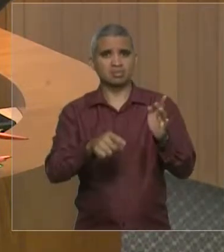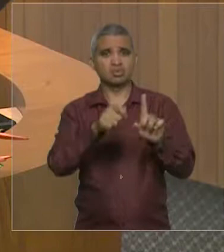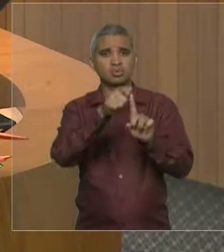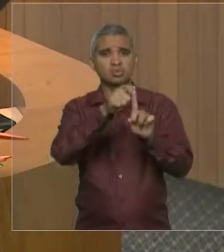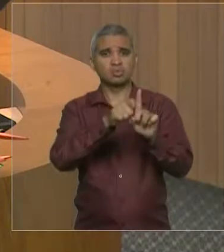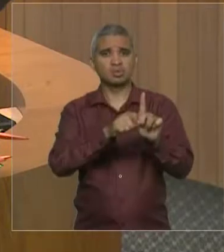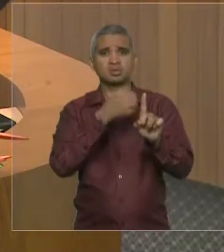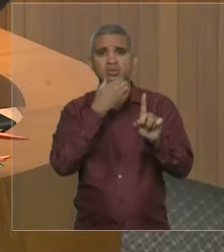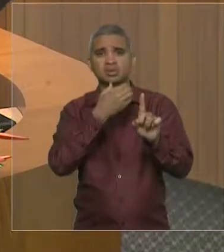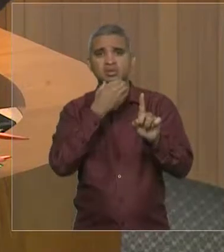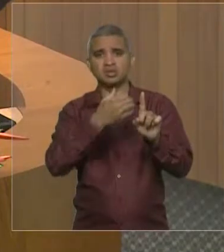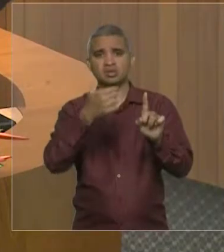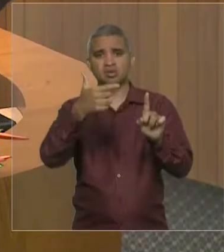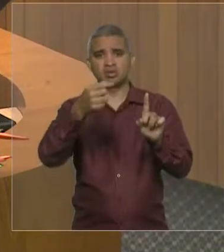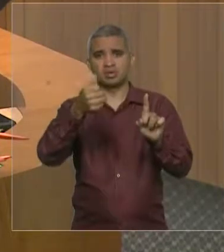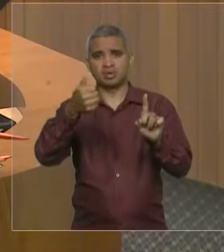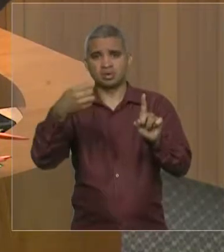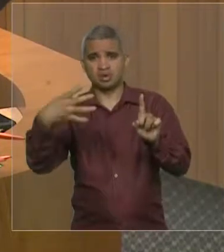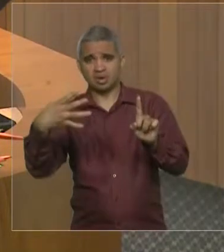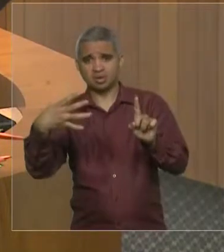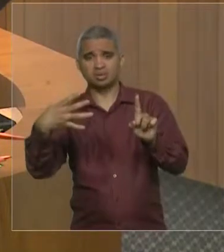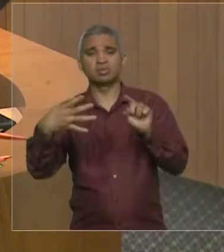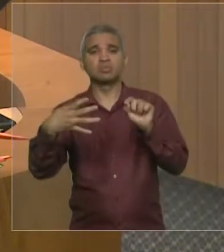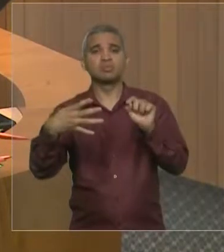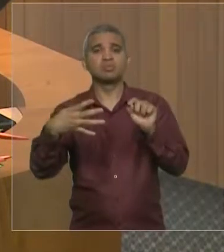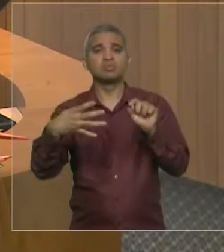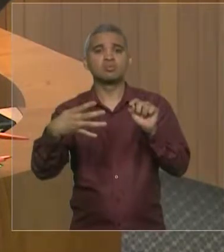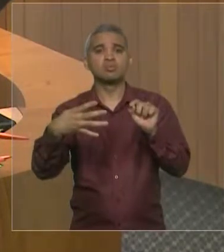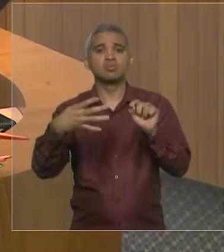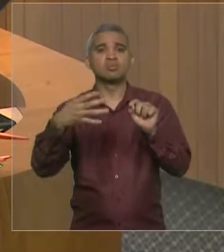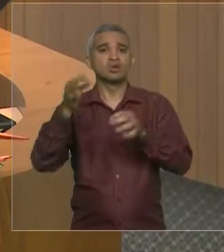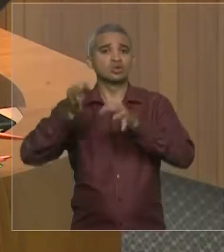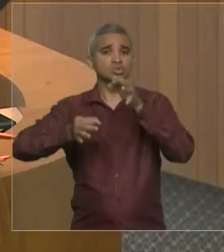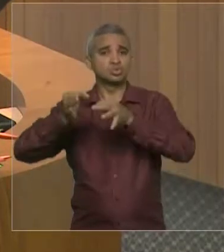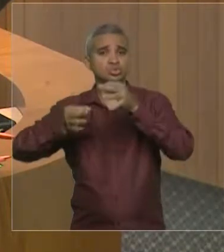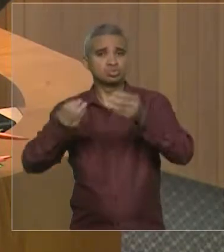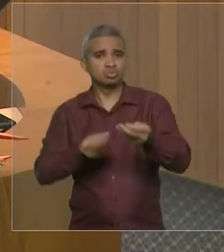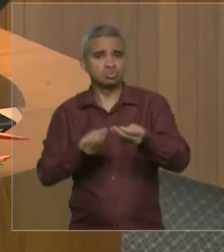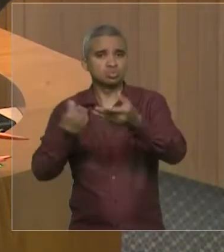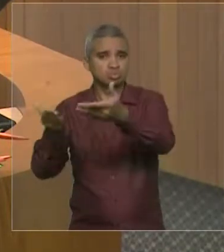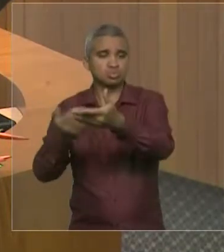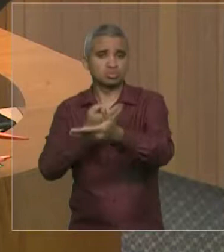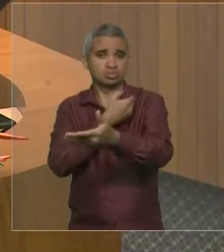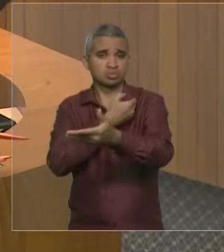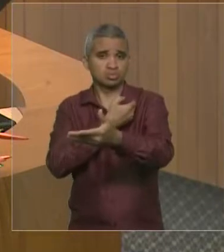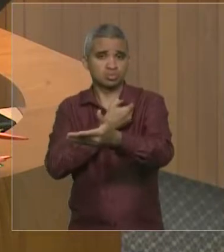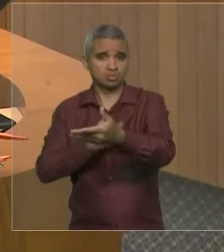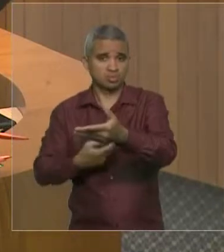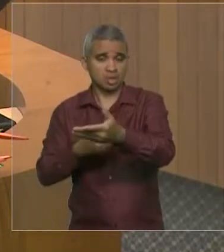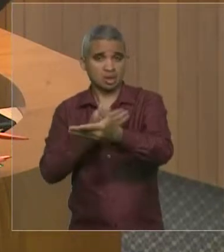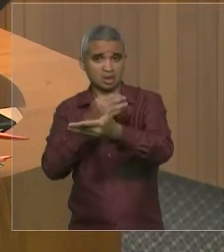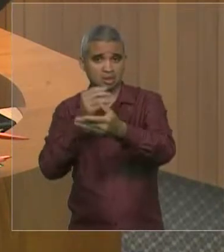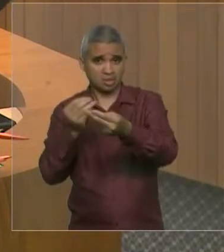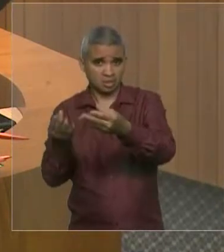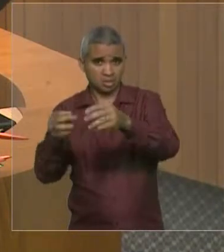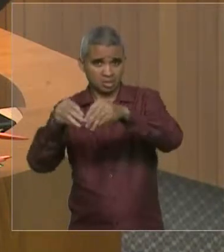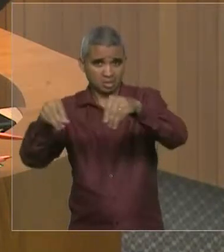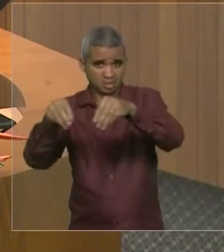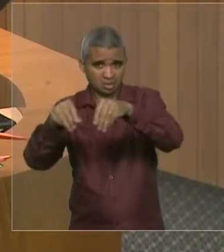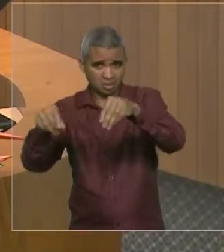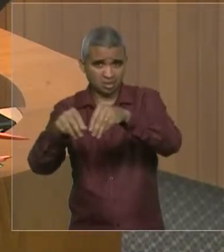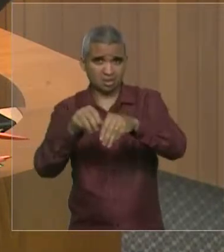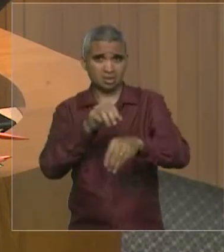2014 o terreno para a WPR. Ou seja, o que o governo tinha para fazer, ele fez. Quem errou